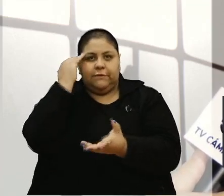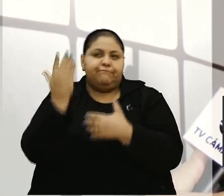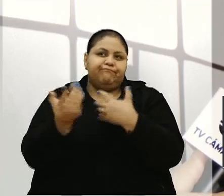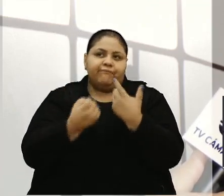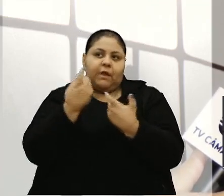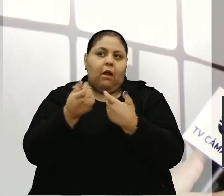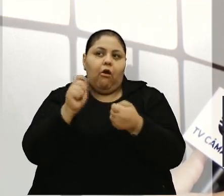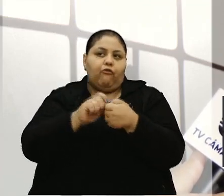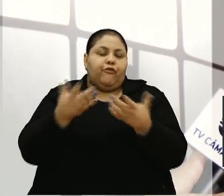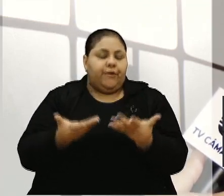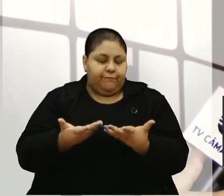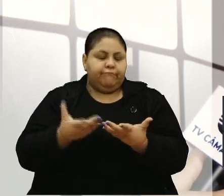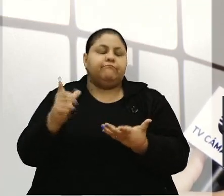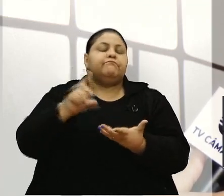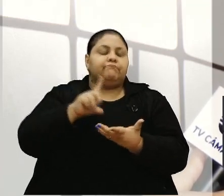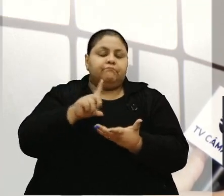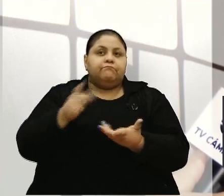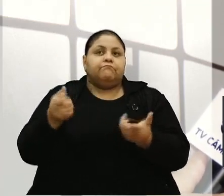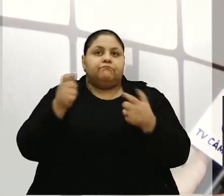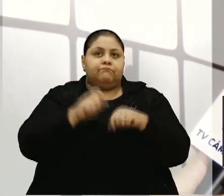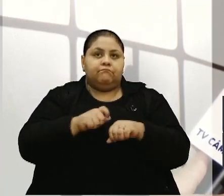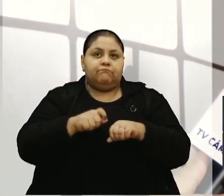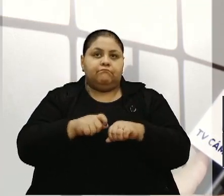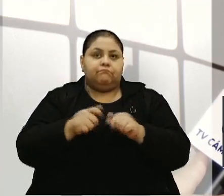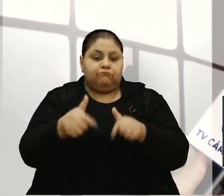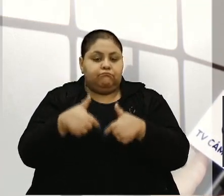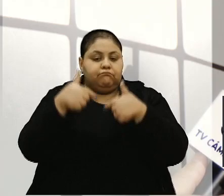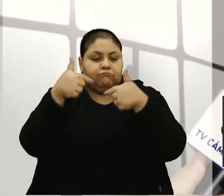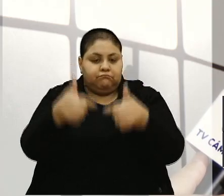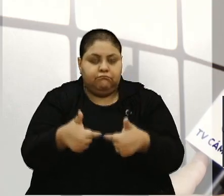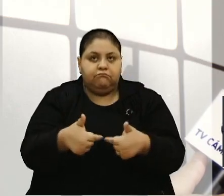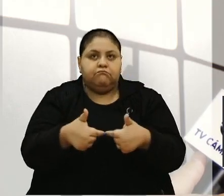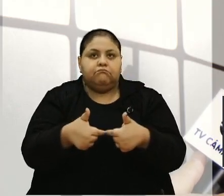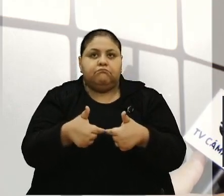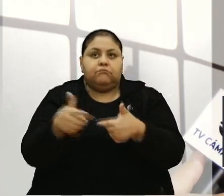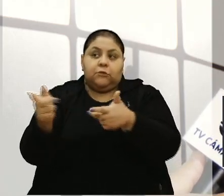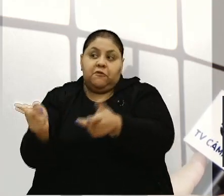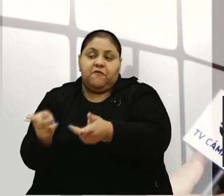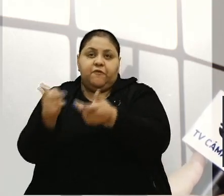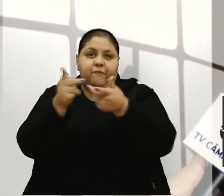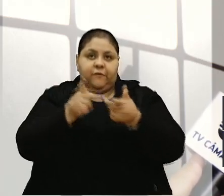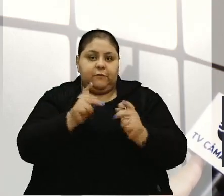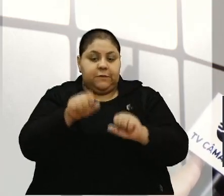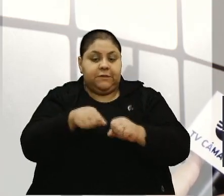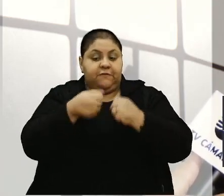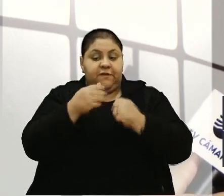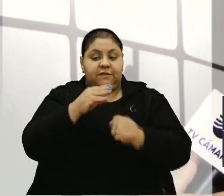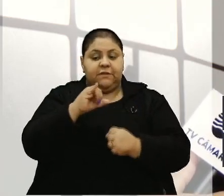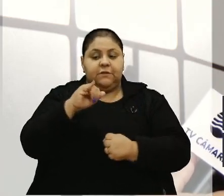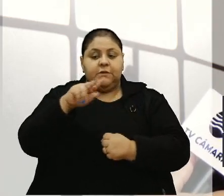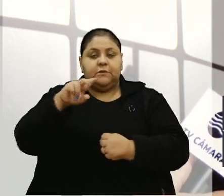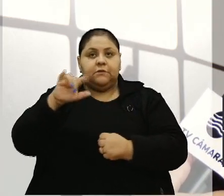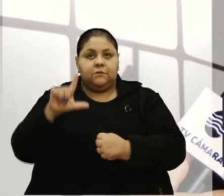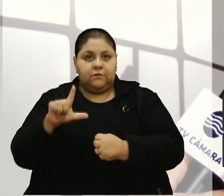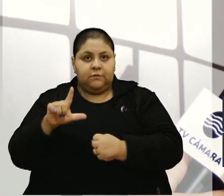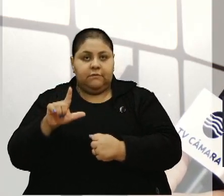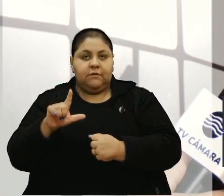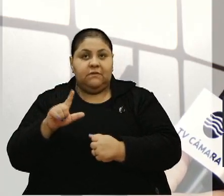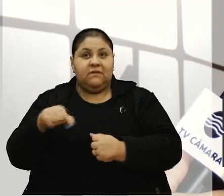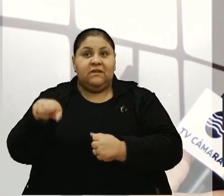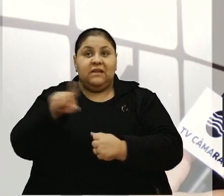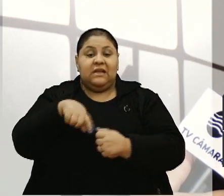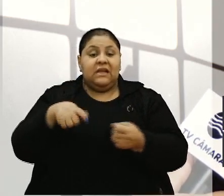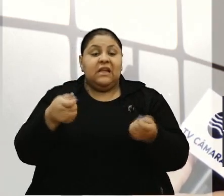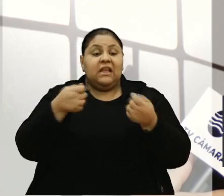gente precisa que seja tomada algumas ações, que esses locais sejam visitados pela Defesa Civil e que a gente